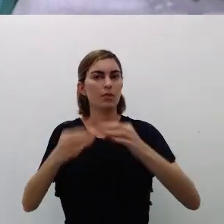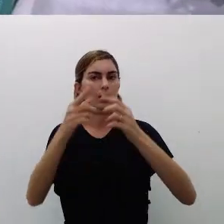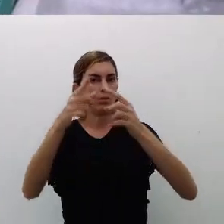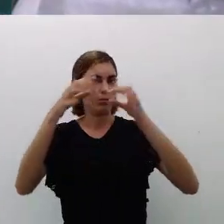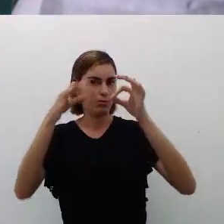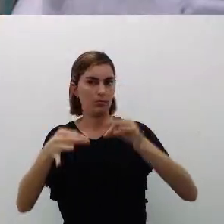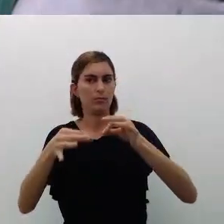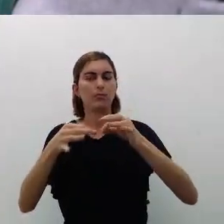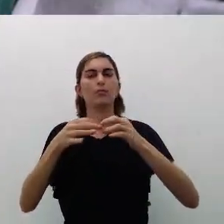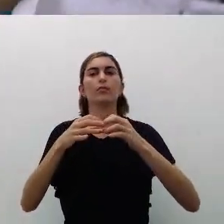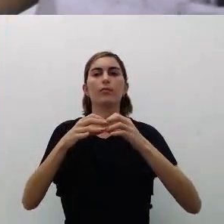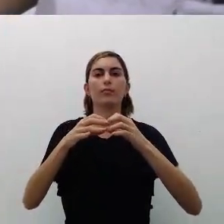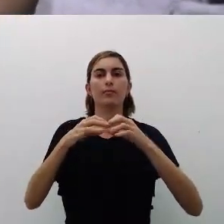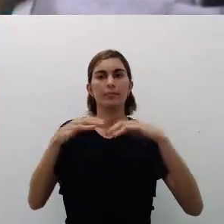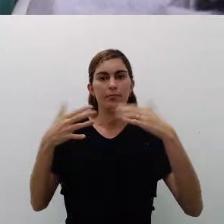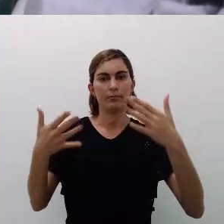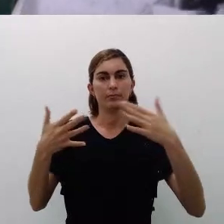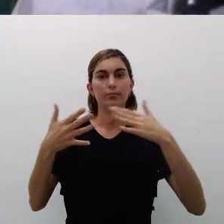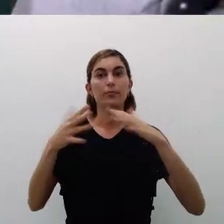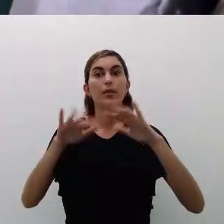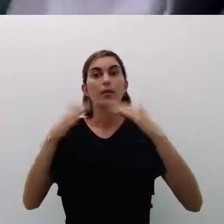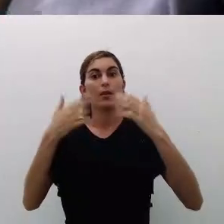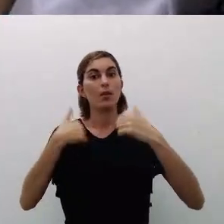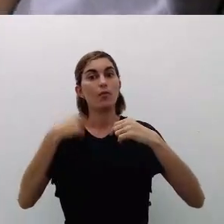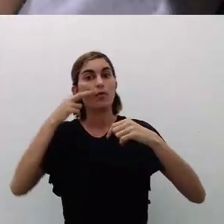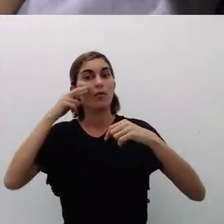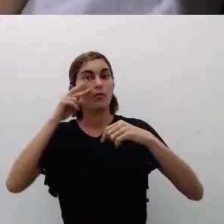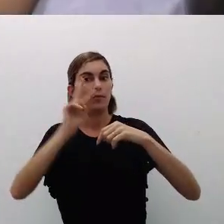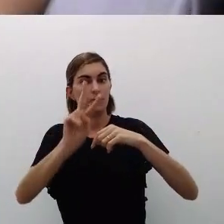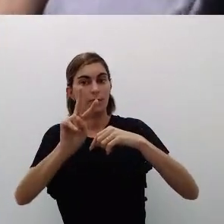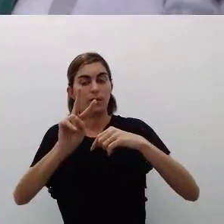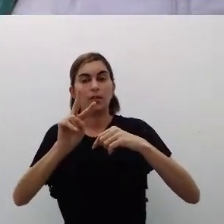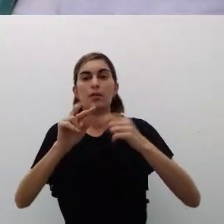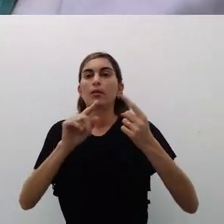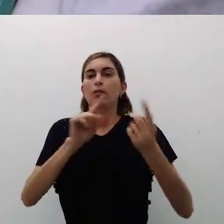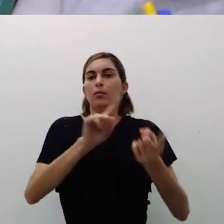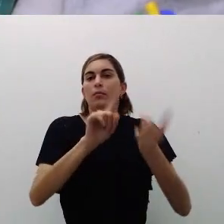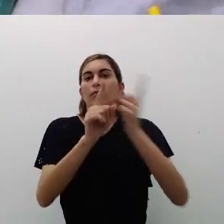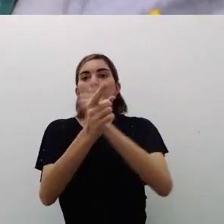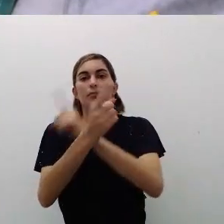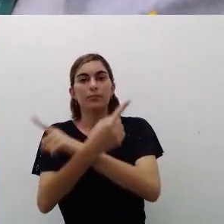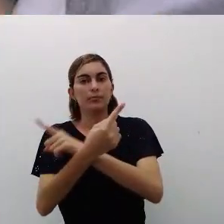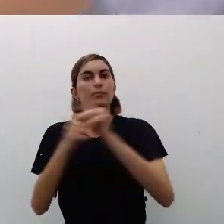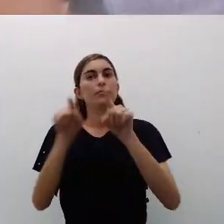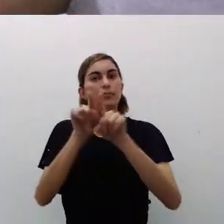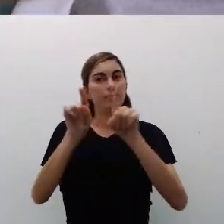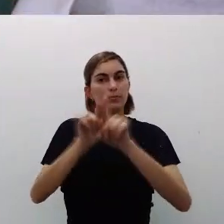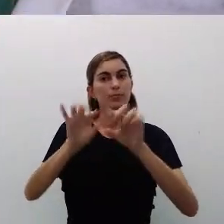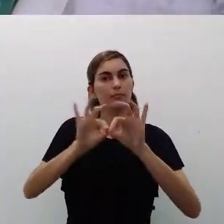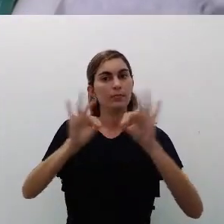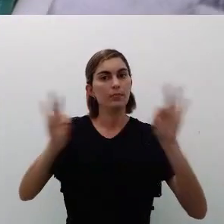né? Então eu vou inverter e ver se do lado de lá ele também encaixa.